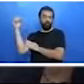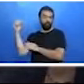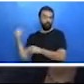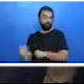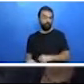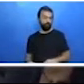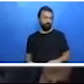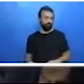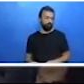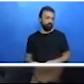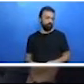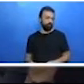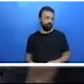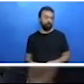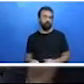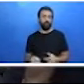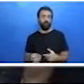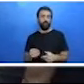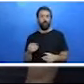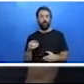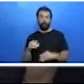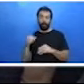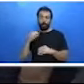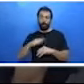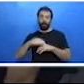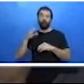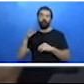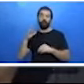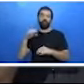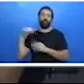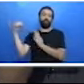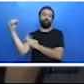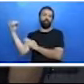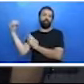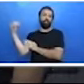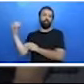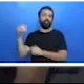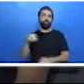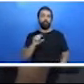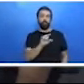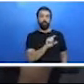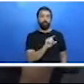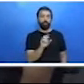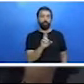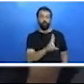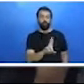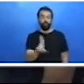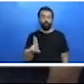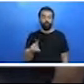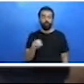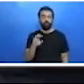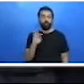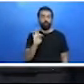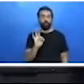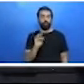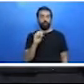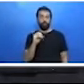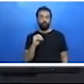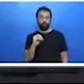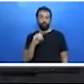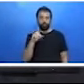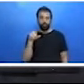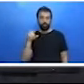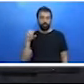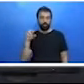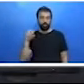sílaba tônica. As demais são nomeadas átonas. Então, aqui o exemplo de gravura. E olha só a